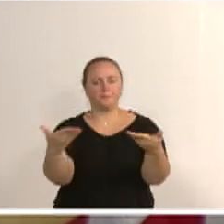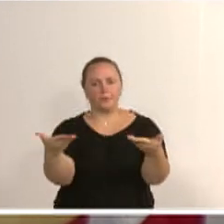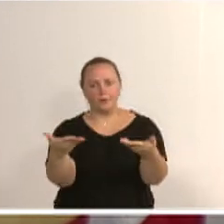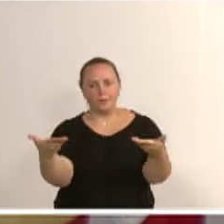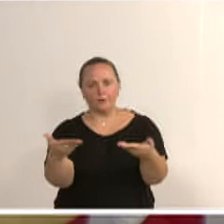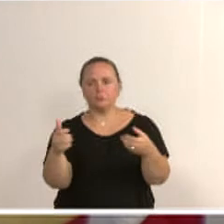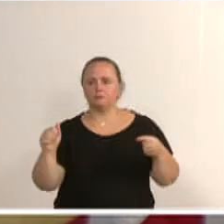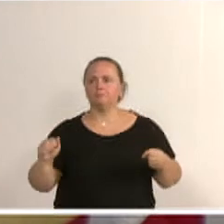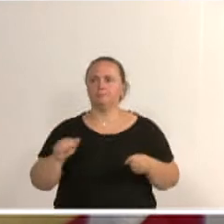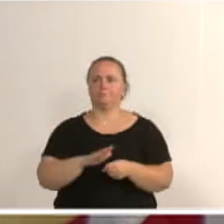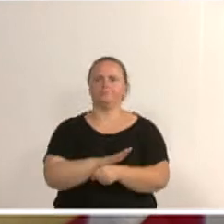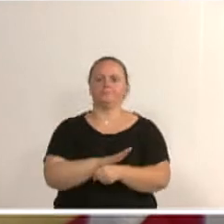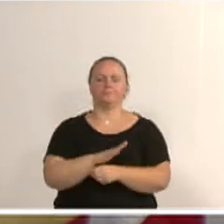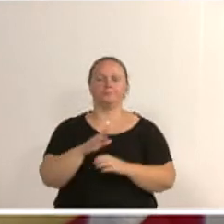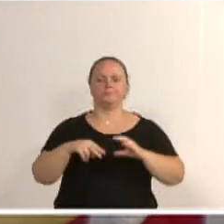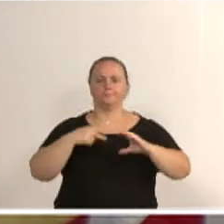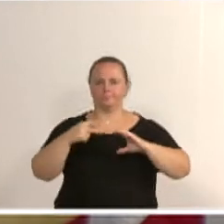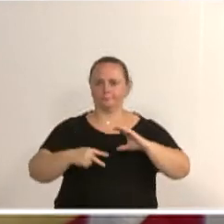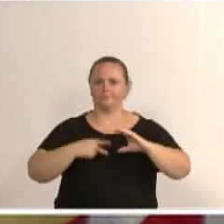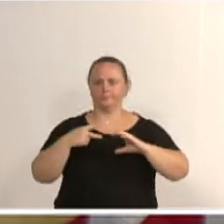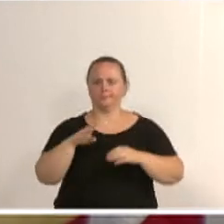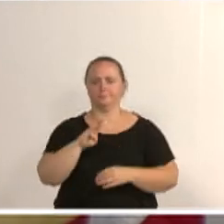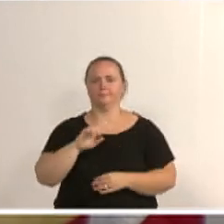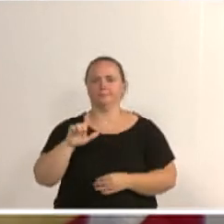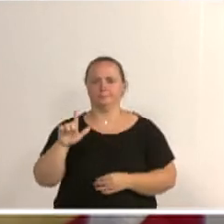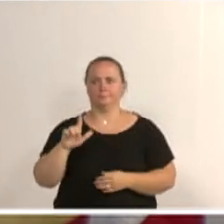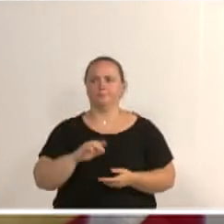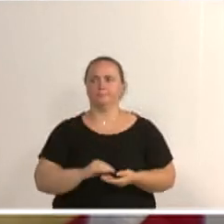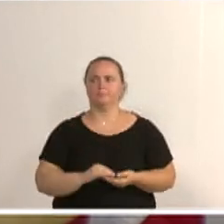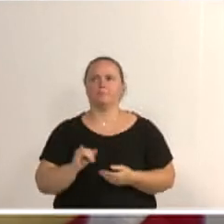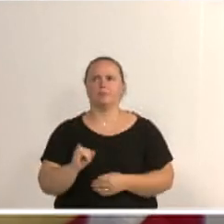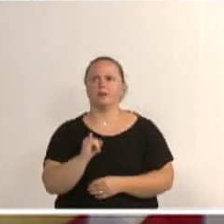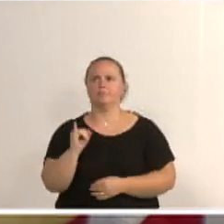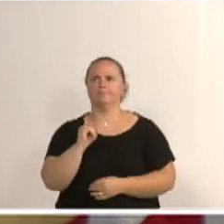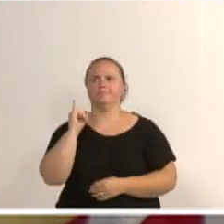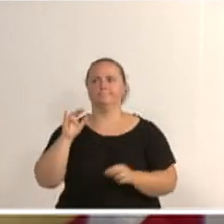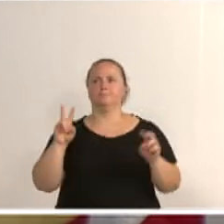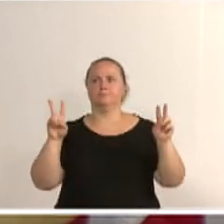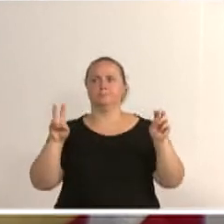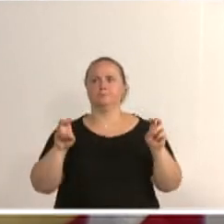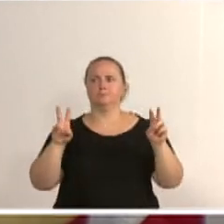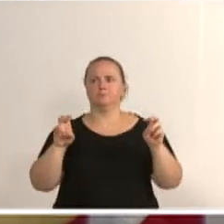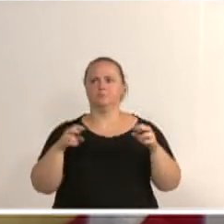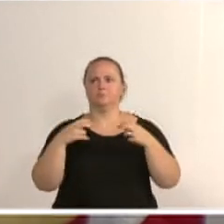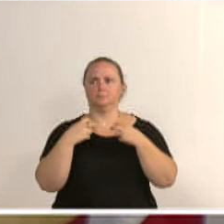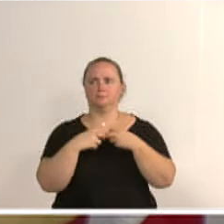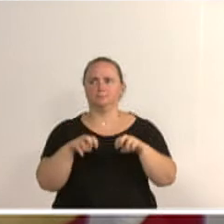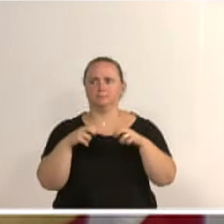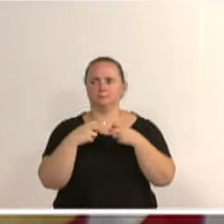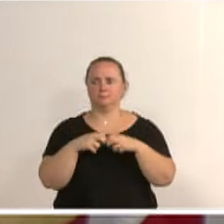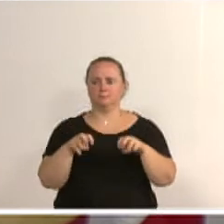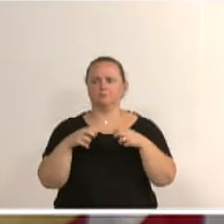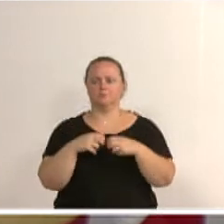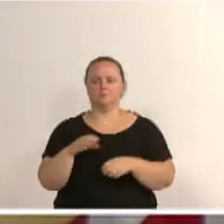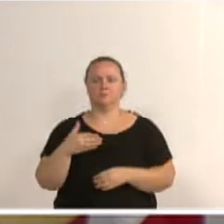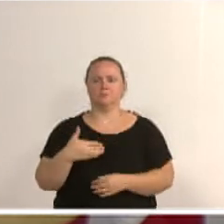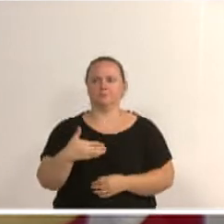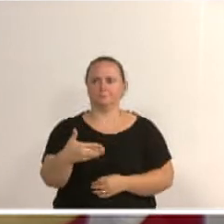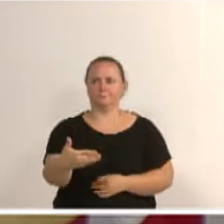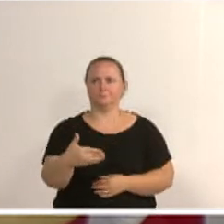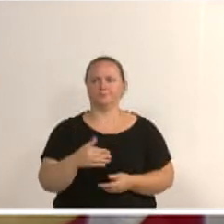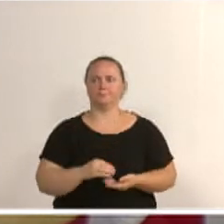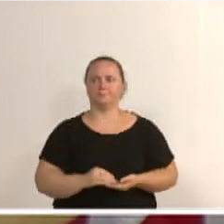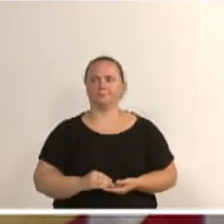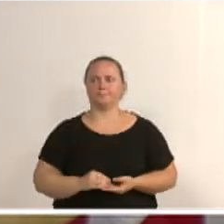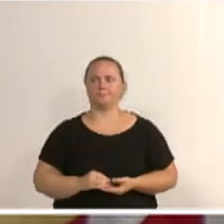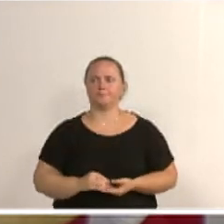também, lotando a Câmara de Vereadores de Blumenau, num importante tema que é o transporte público da nossa cidade.